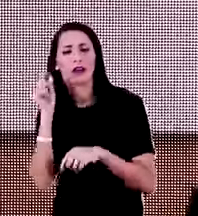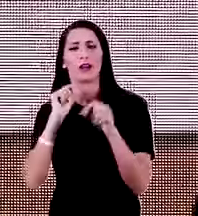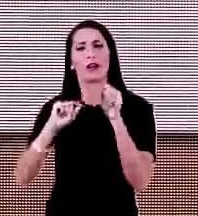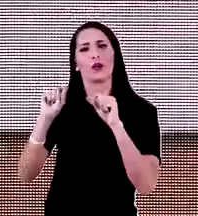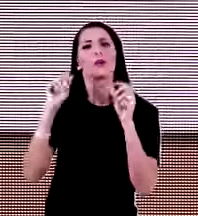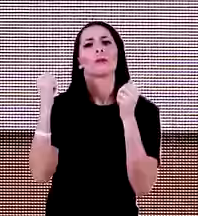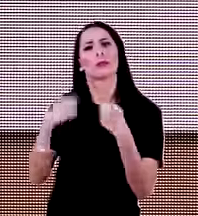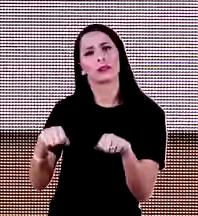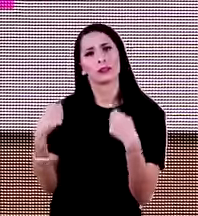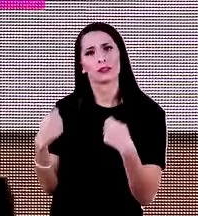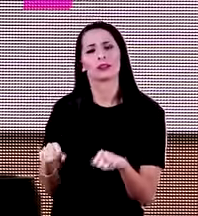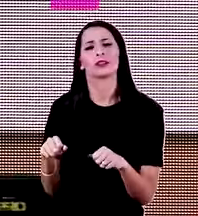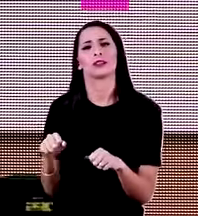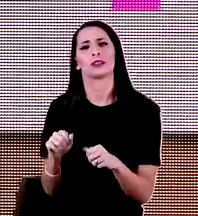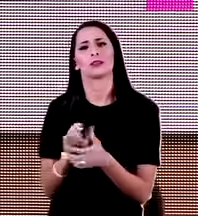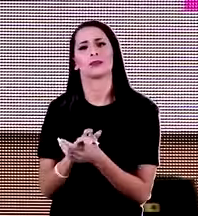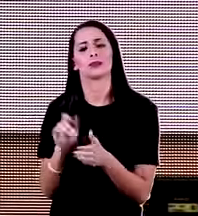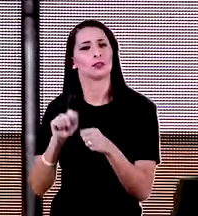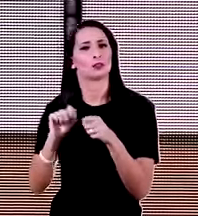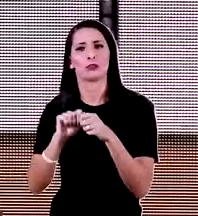feito.